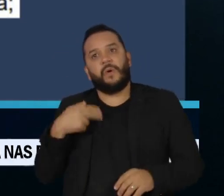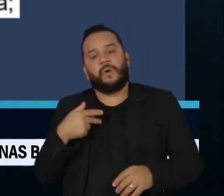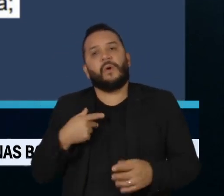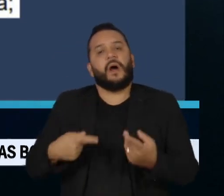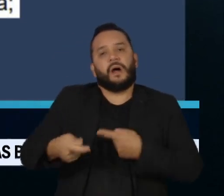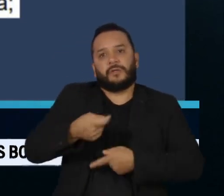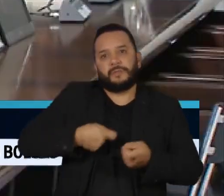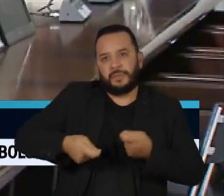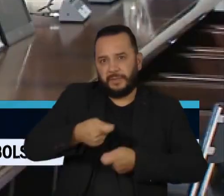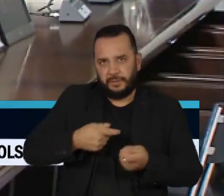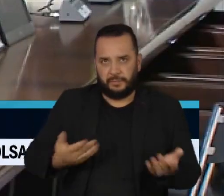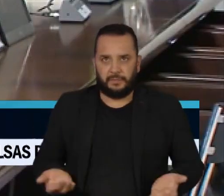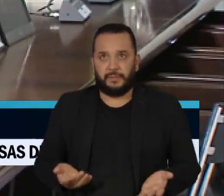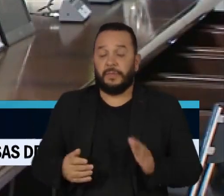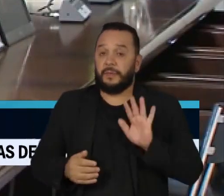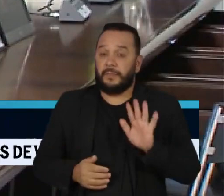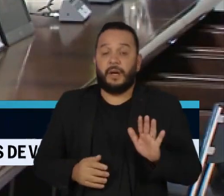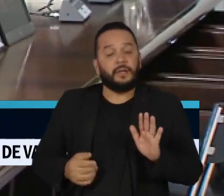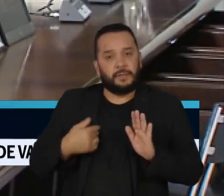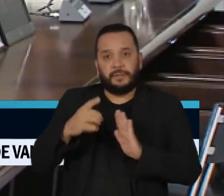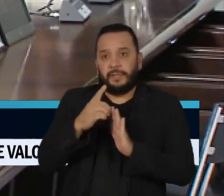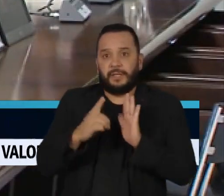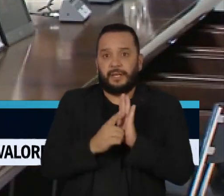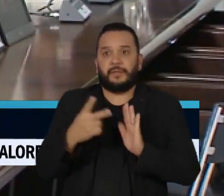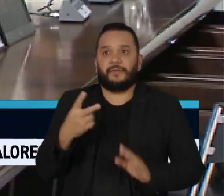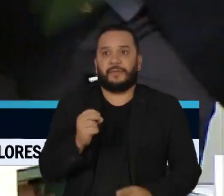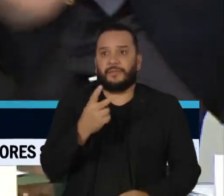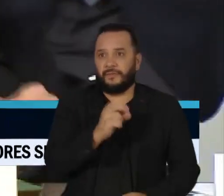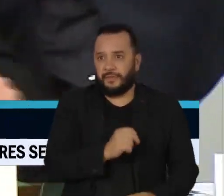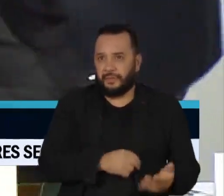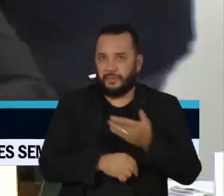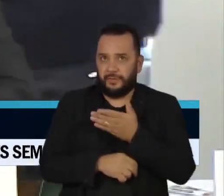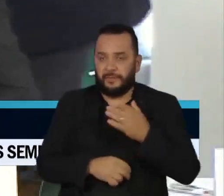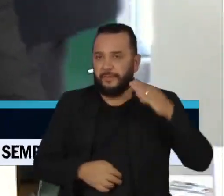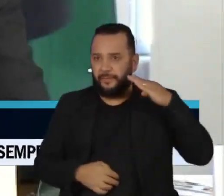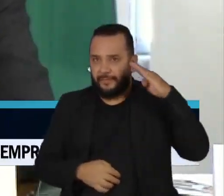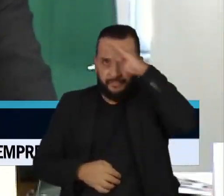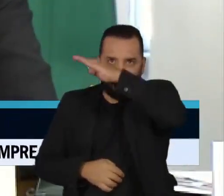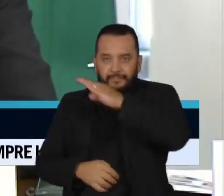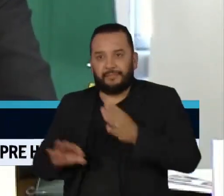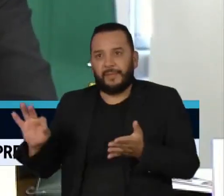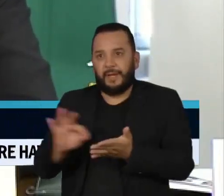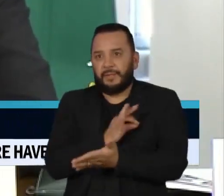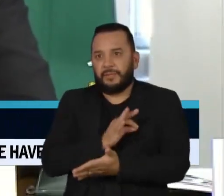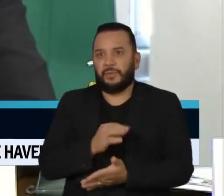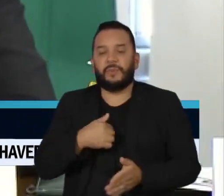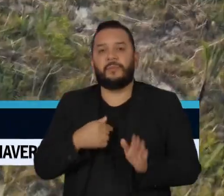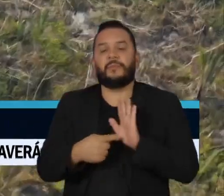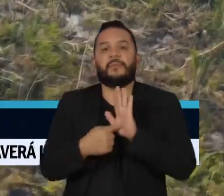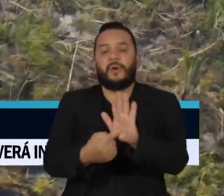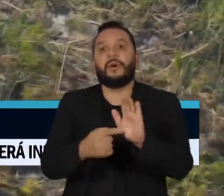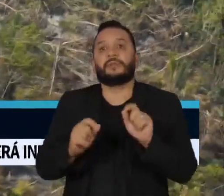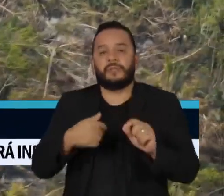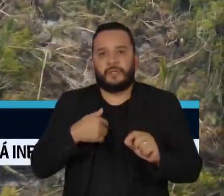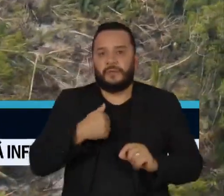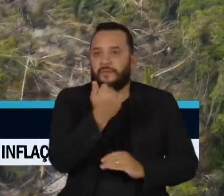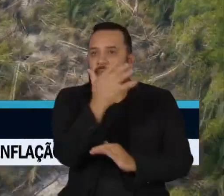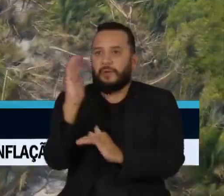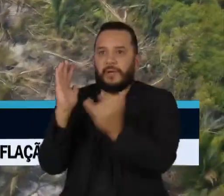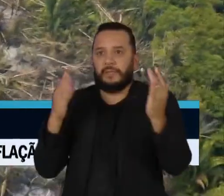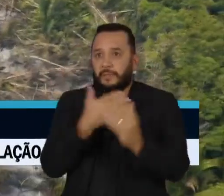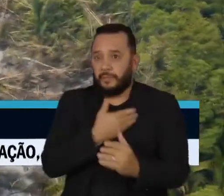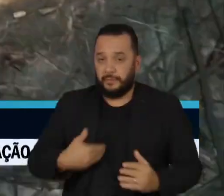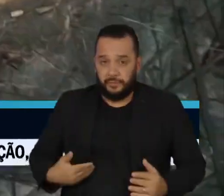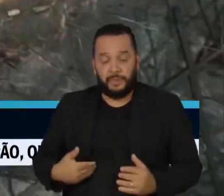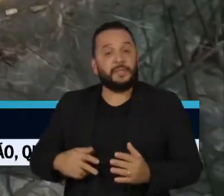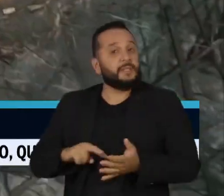administração indireta. Mas um decreto de 2020, assinado pelo então presidente Jair Bolsonaro, indica que uma floresta pública é aquela que o